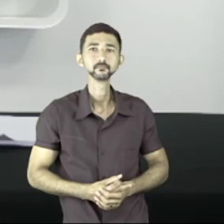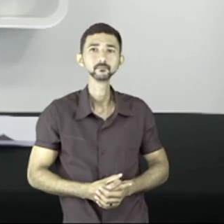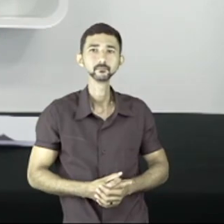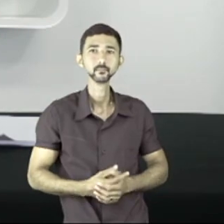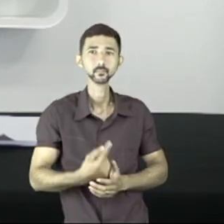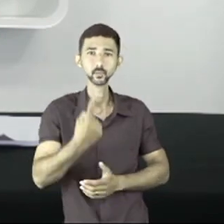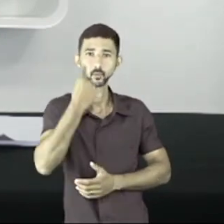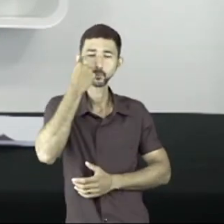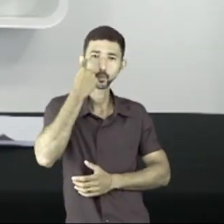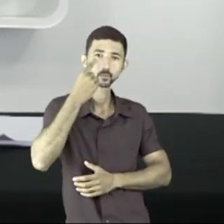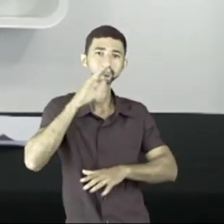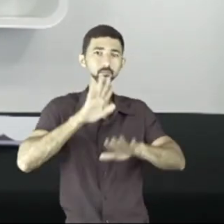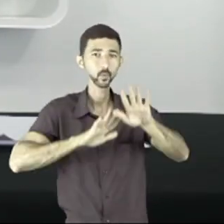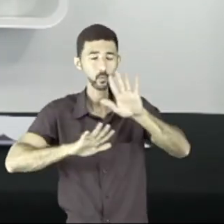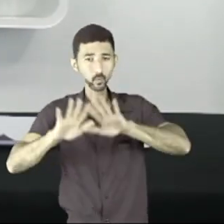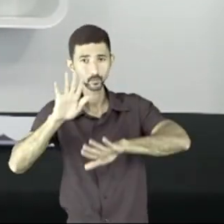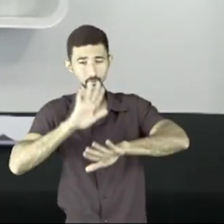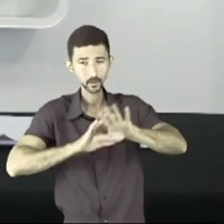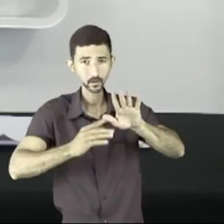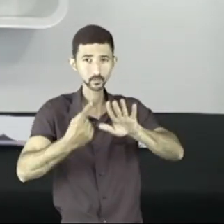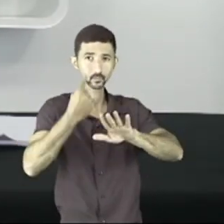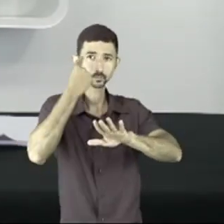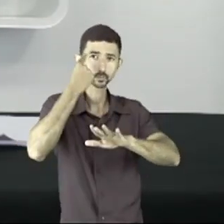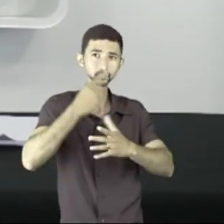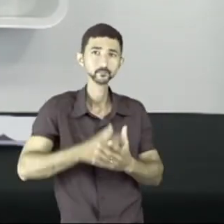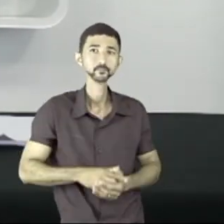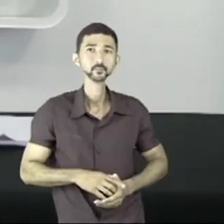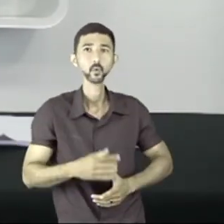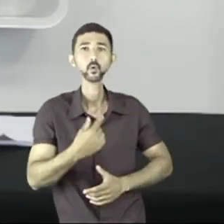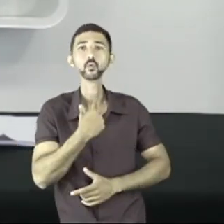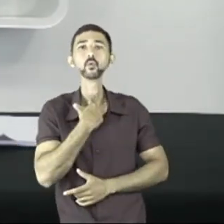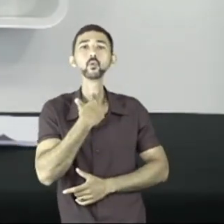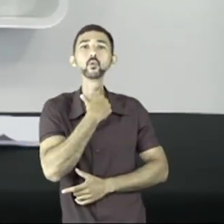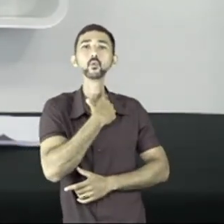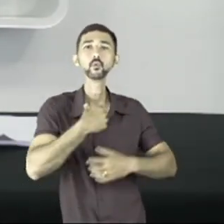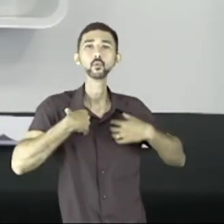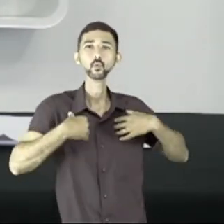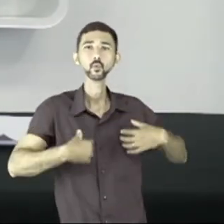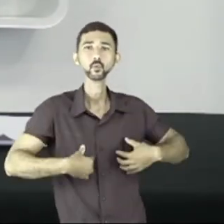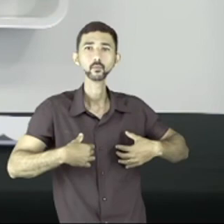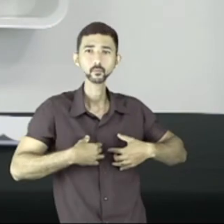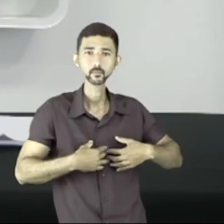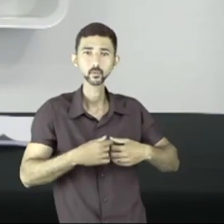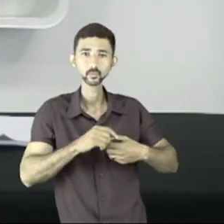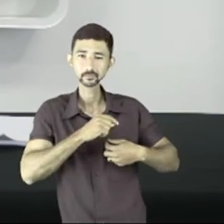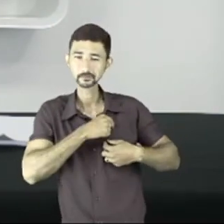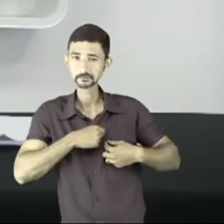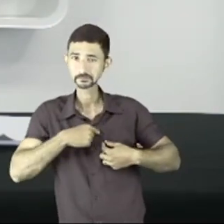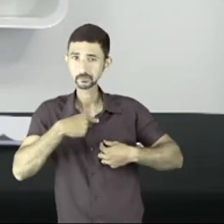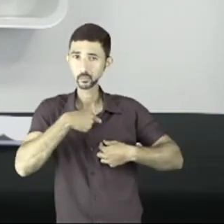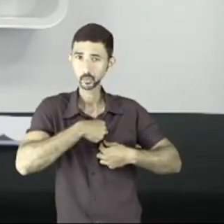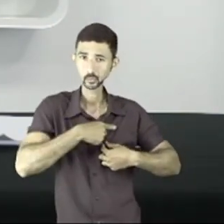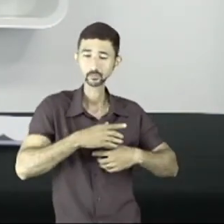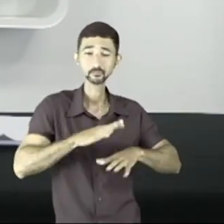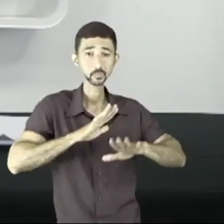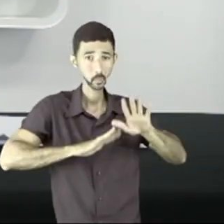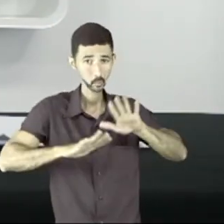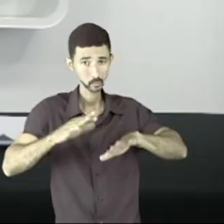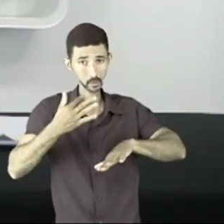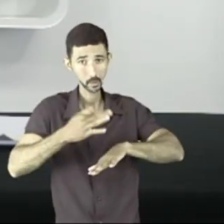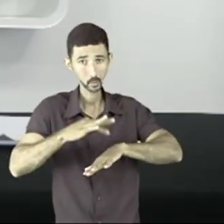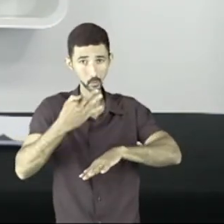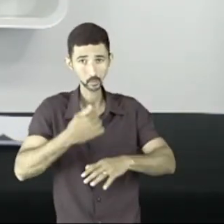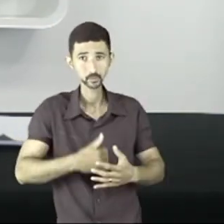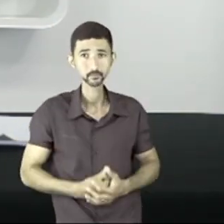não atingir os olhos, tá? Não atingir partes, né, do corpo que possam machucar. E para